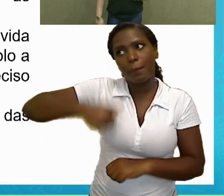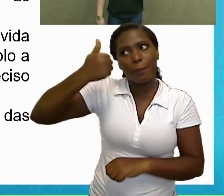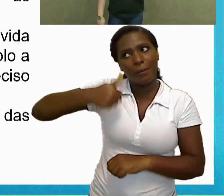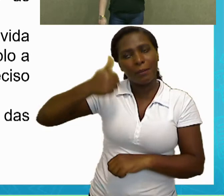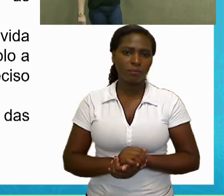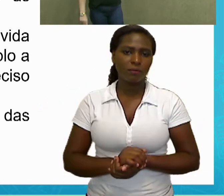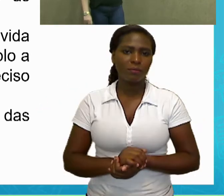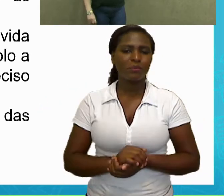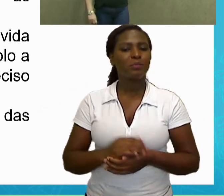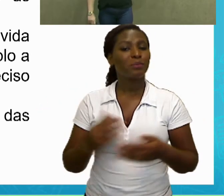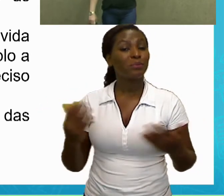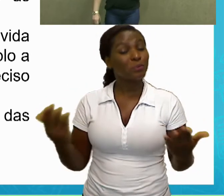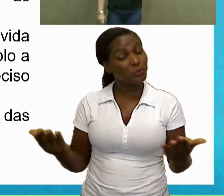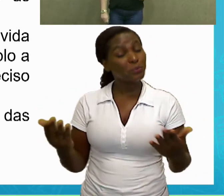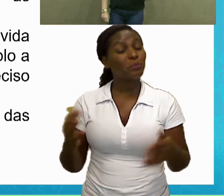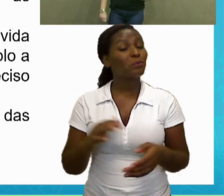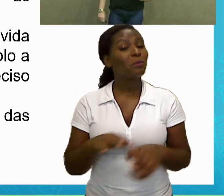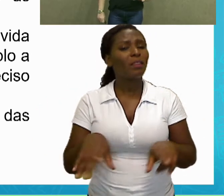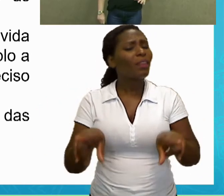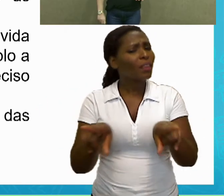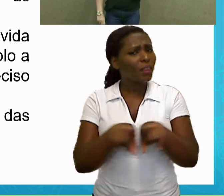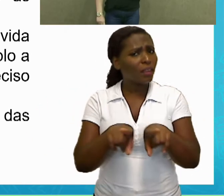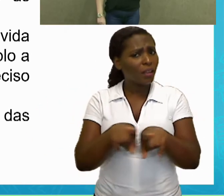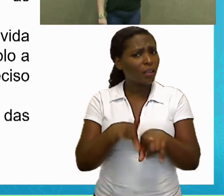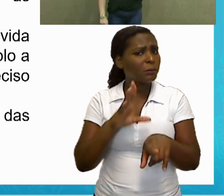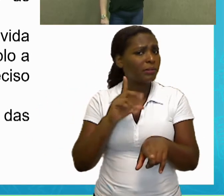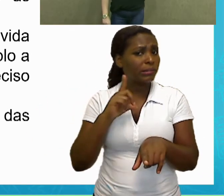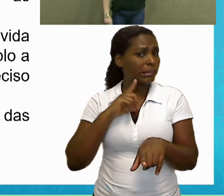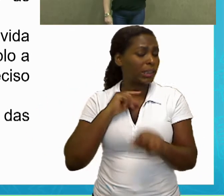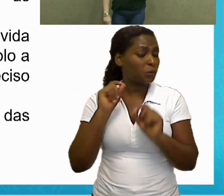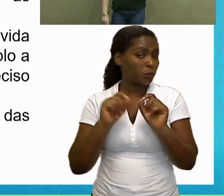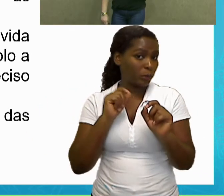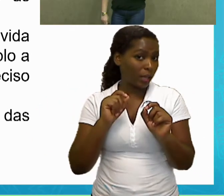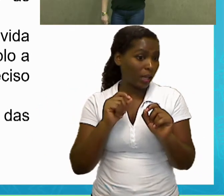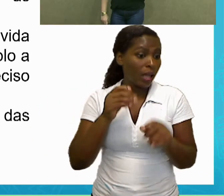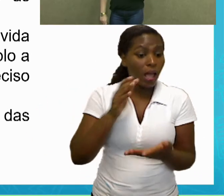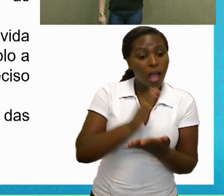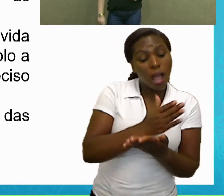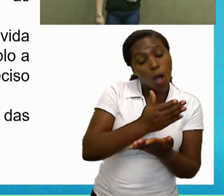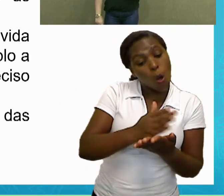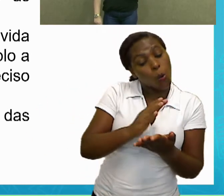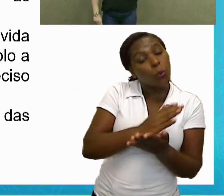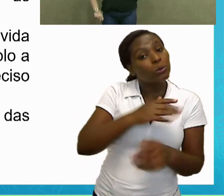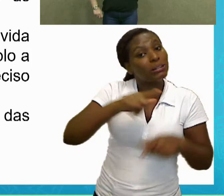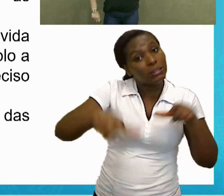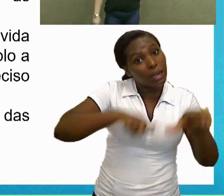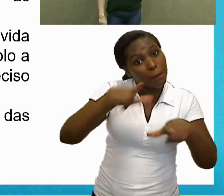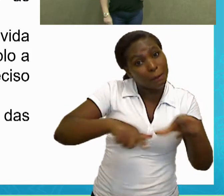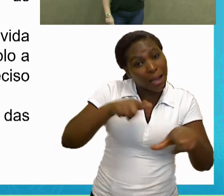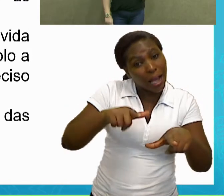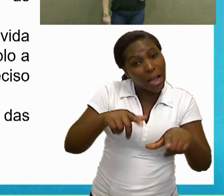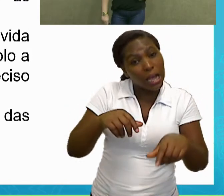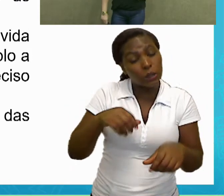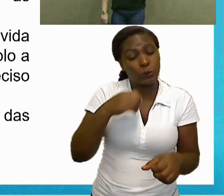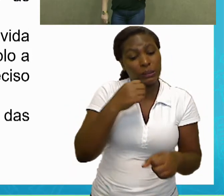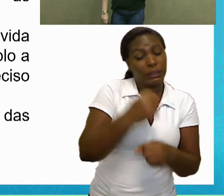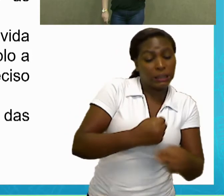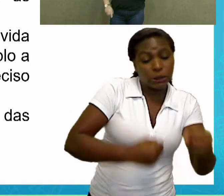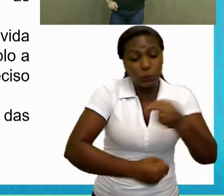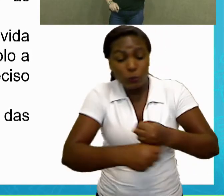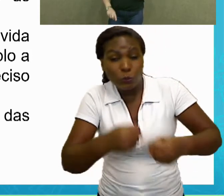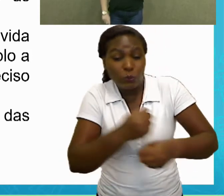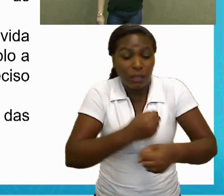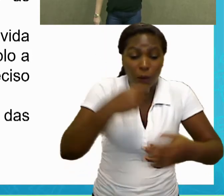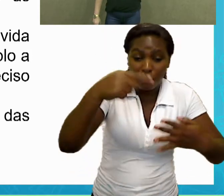regra, tá? Está certo que possam existir trabalhos manuais ou outros segmentos em